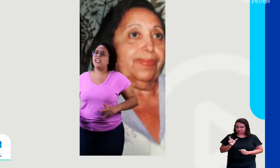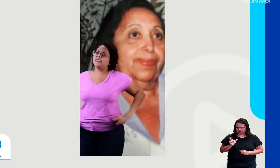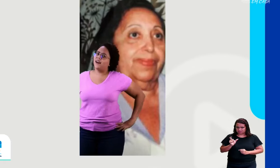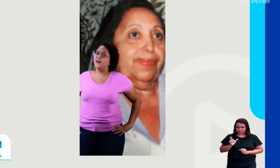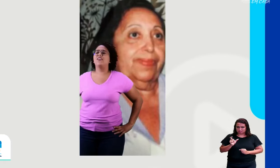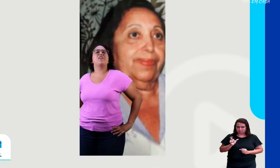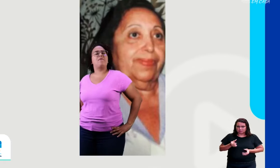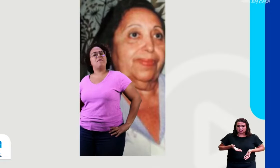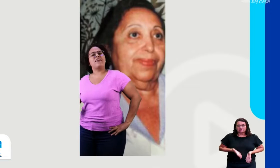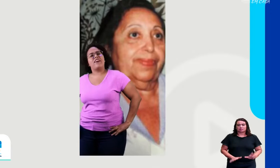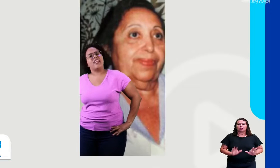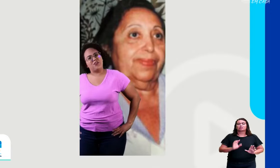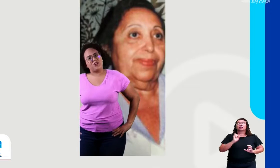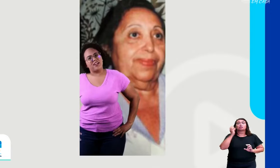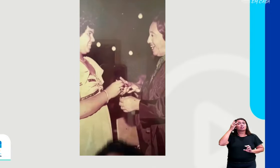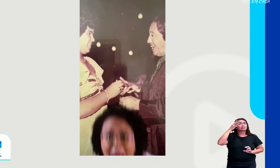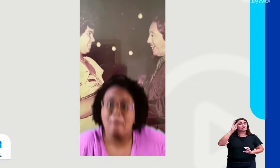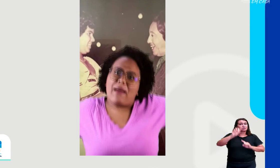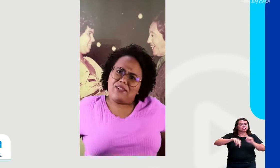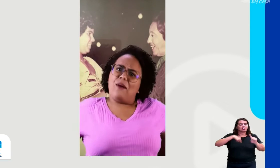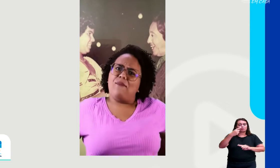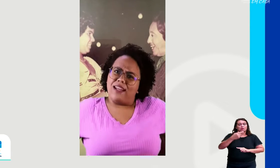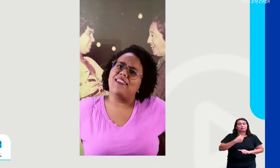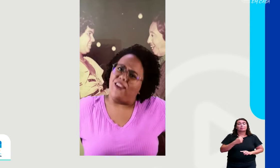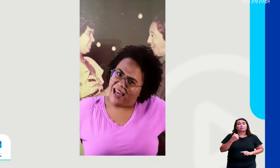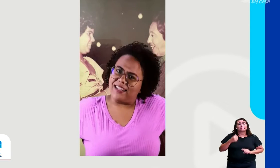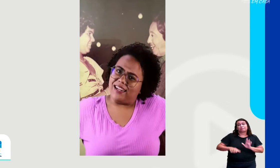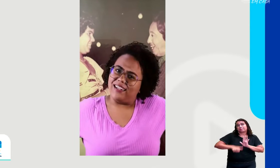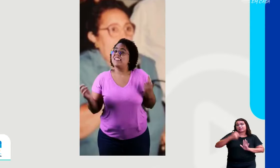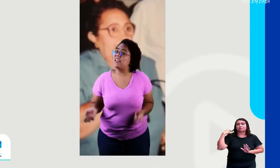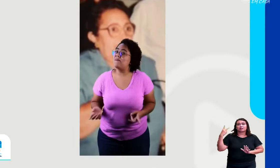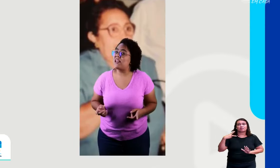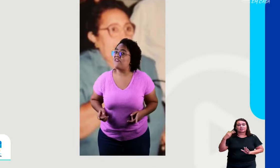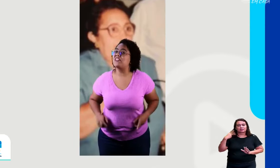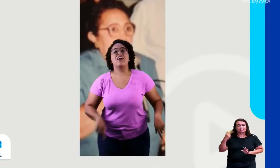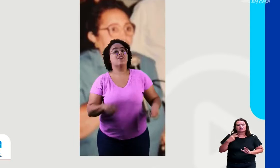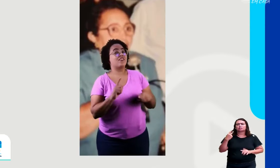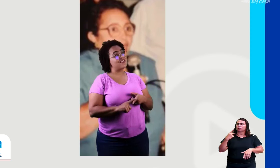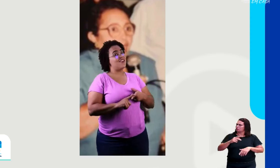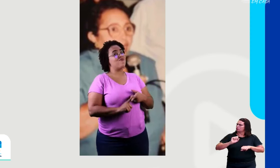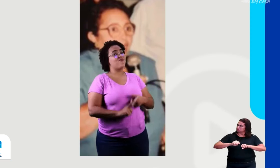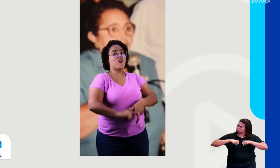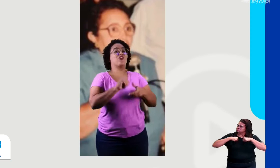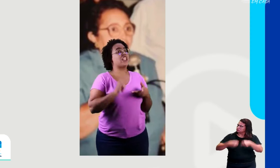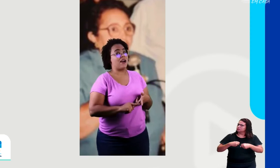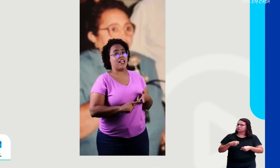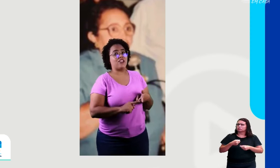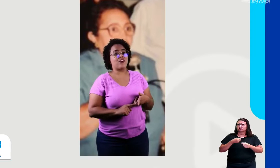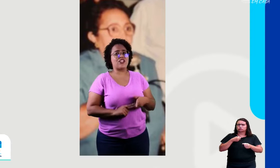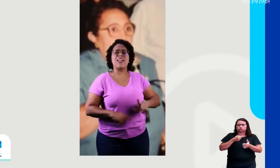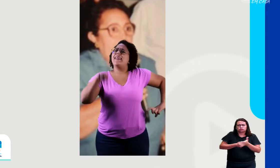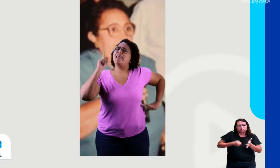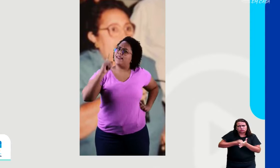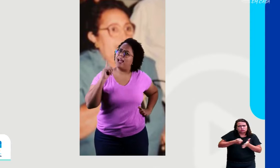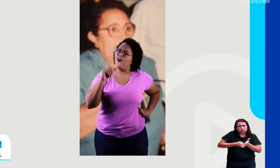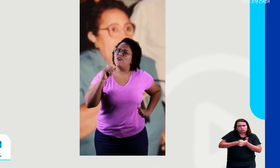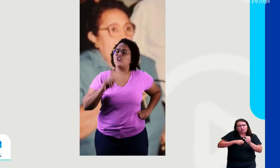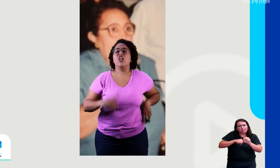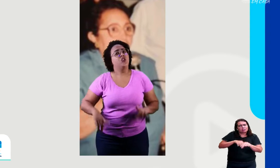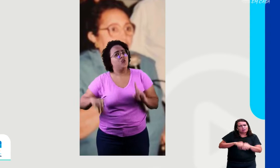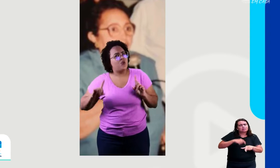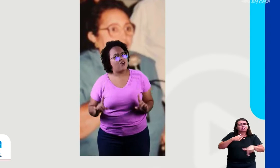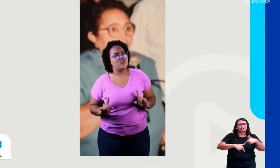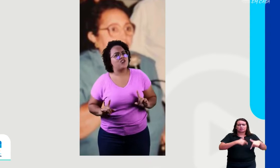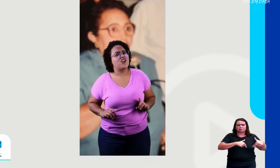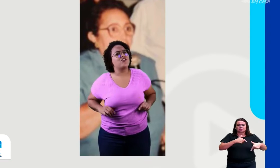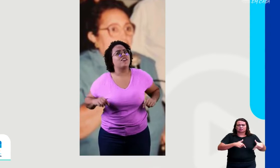nasceu Florianita, nossa primeira vereadora. Pensa na mulher desenrolada? Sempre defendeu a educação, os trabalhadores e até